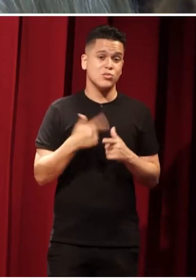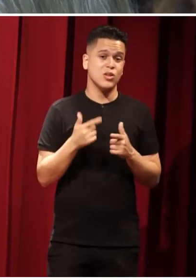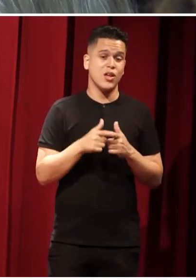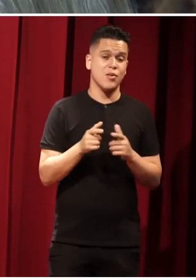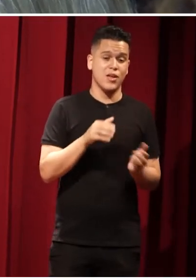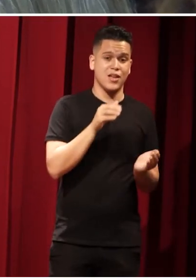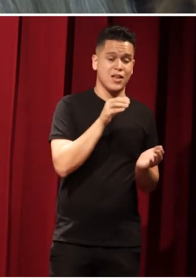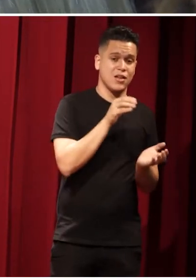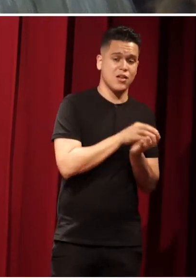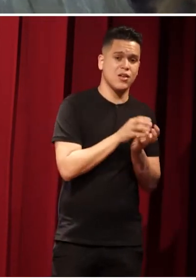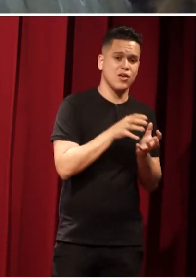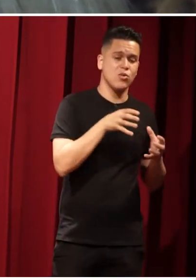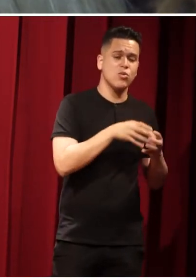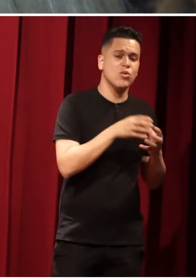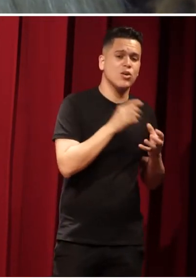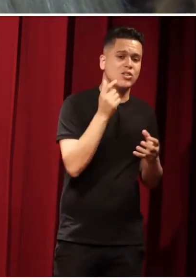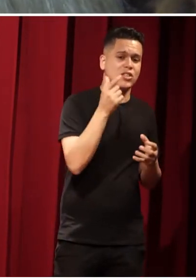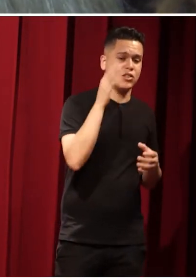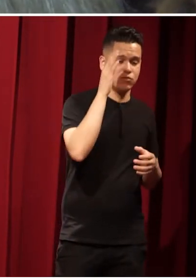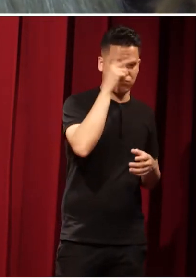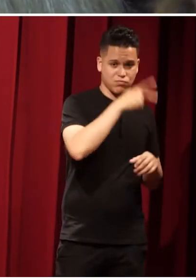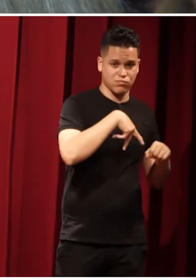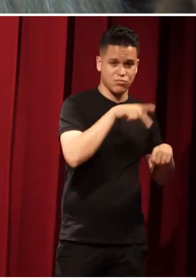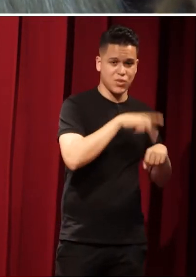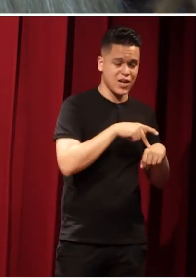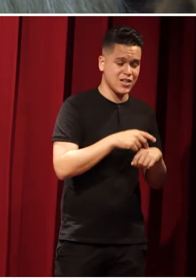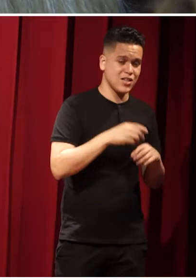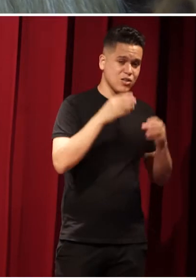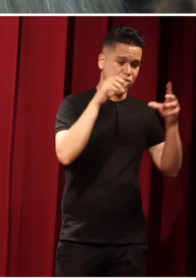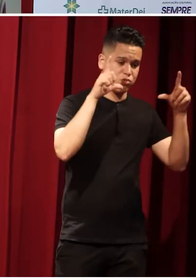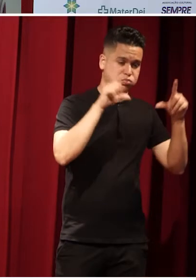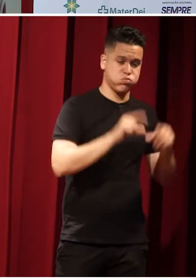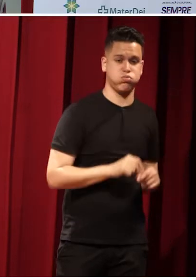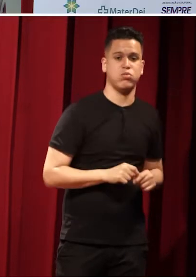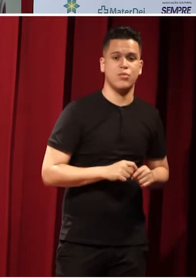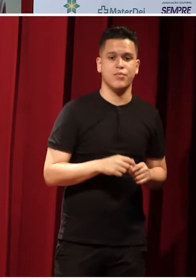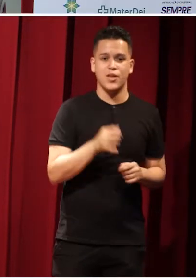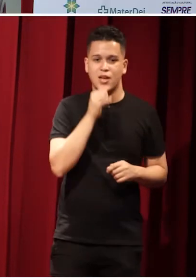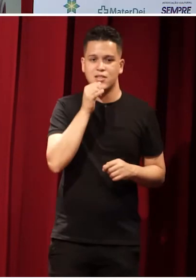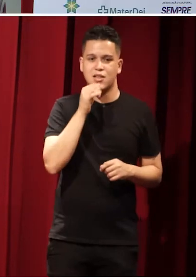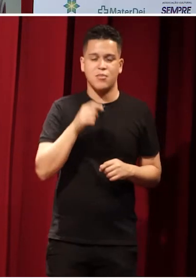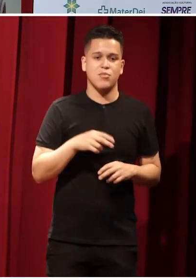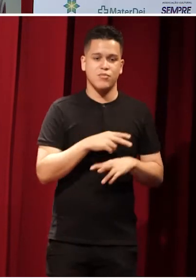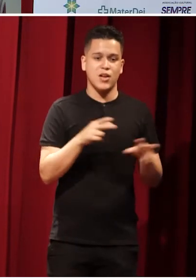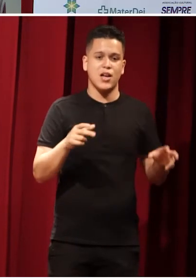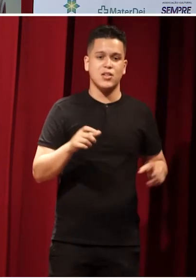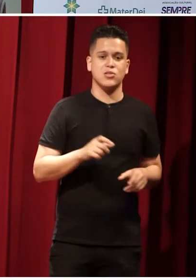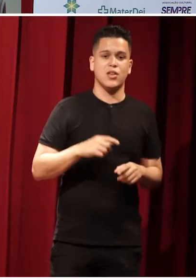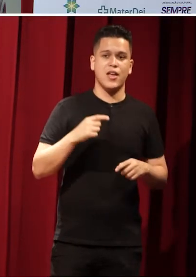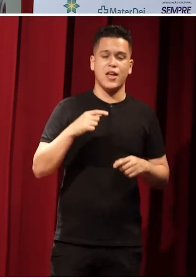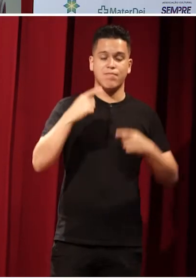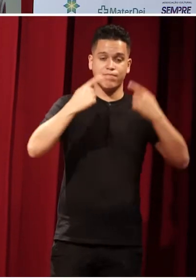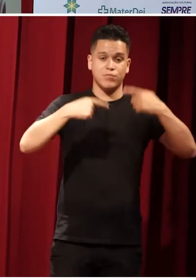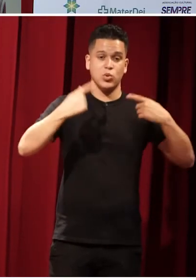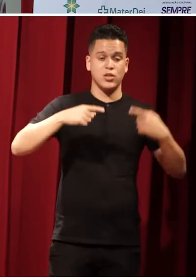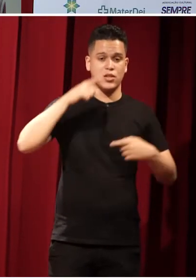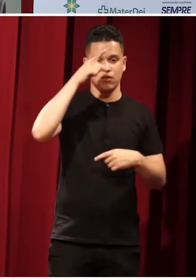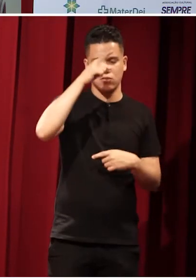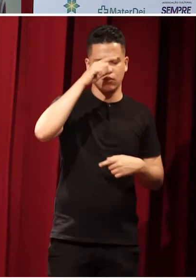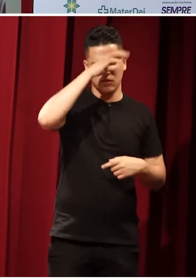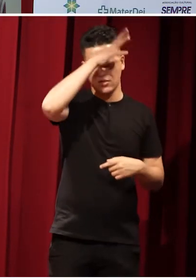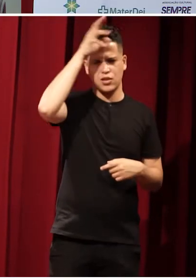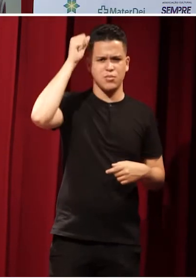baseado na ilegalidade e na criminalidade. Então, o governador do Amazonas, o governador do Amapá, o governador do Pará e